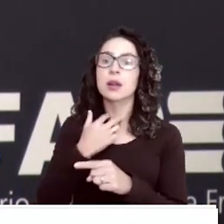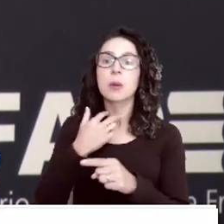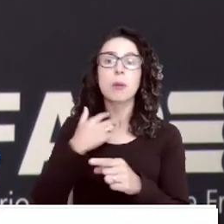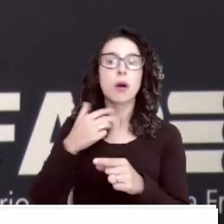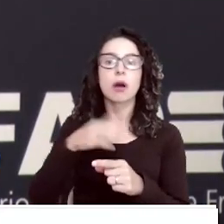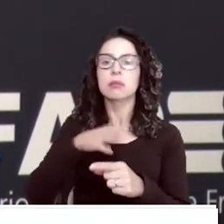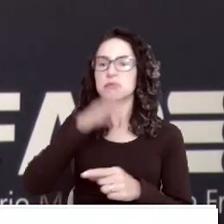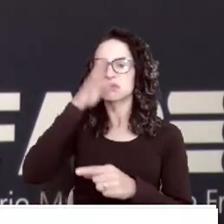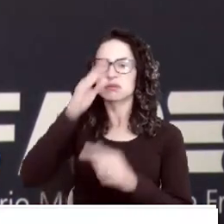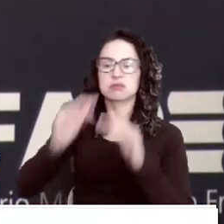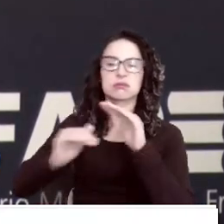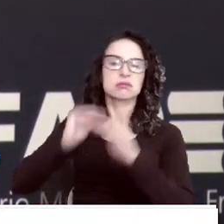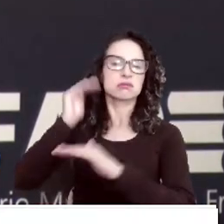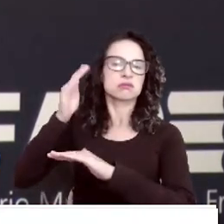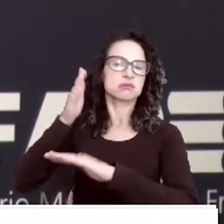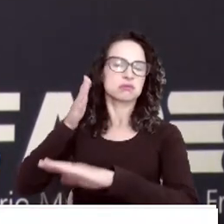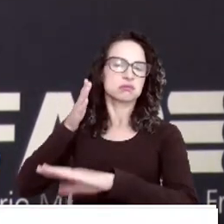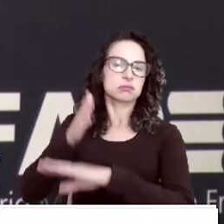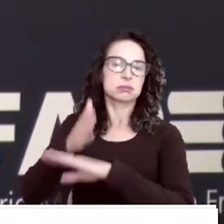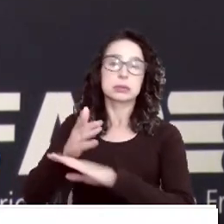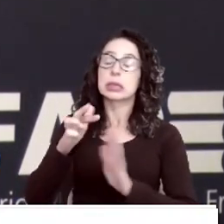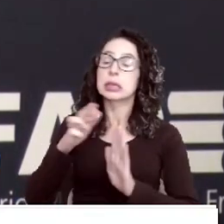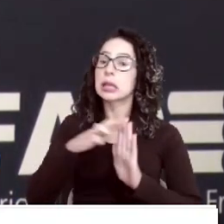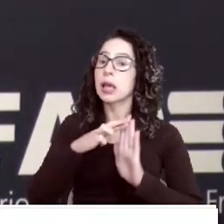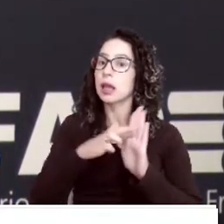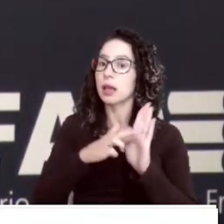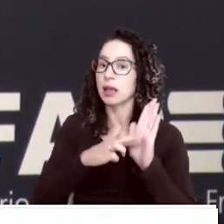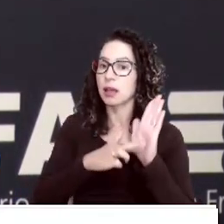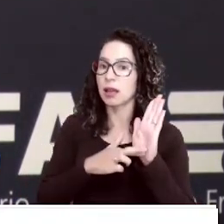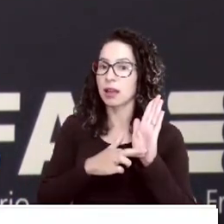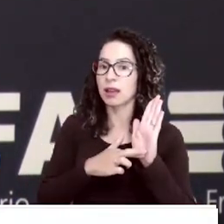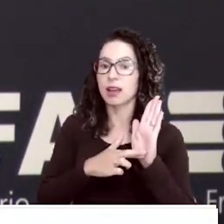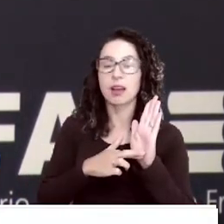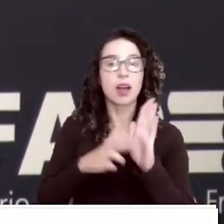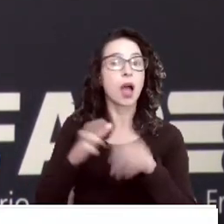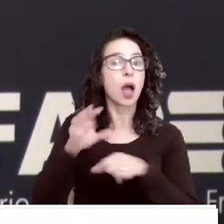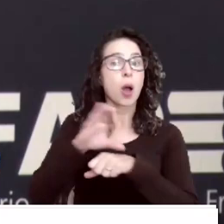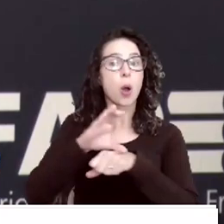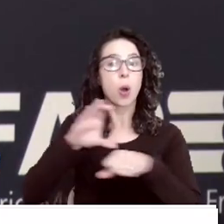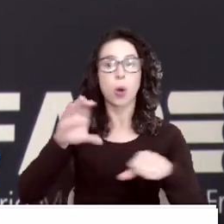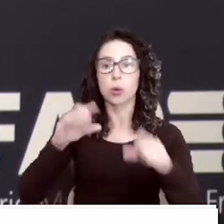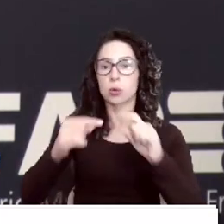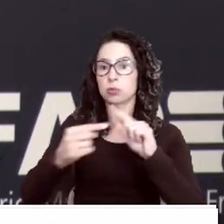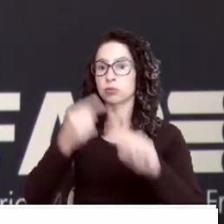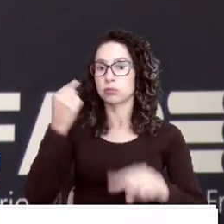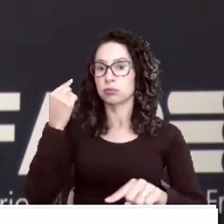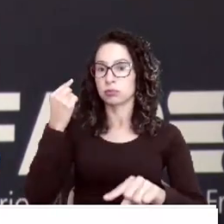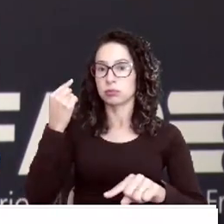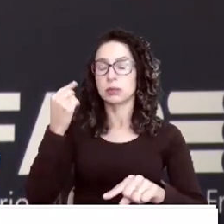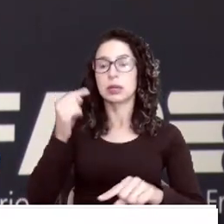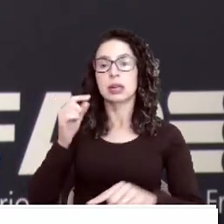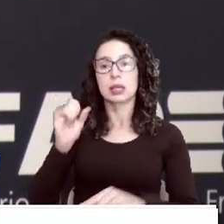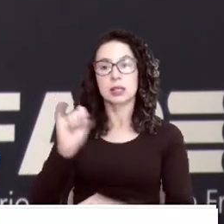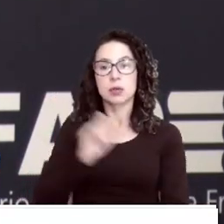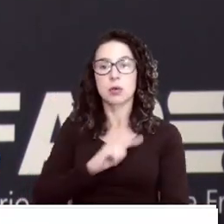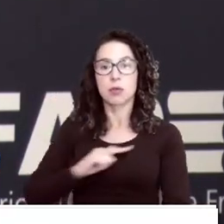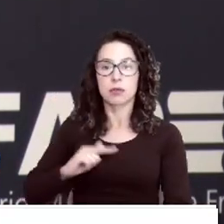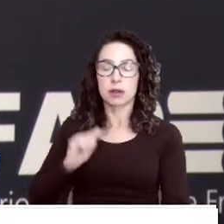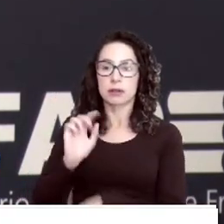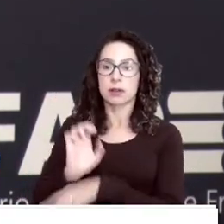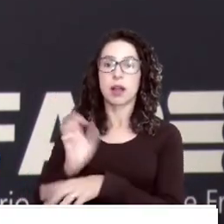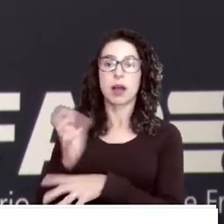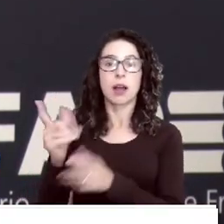cima. Tem regras. É inconstitucional o que o governo do estado quer fazer e nós